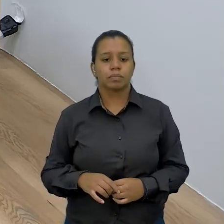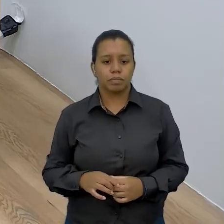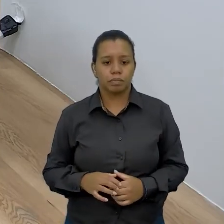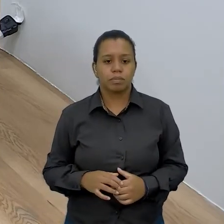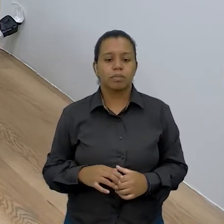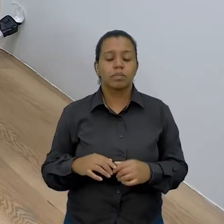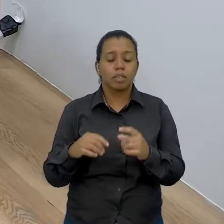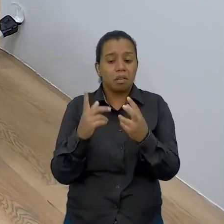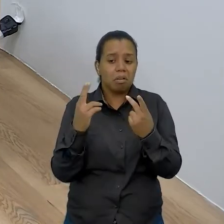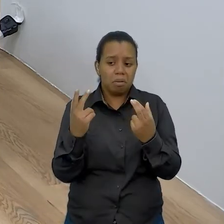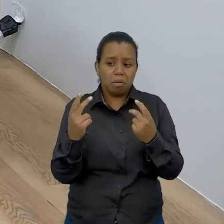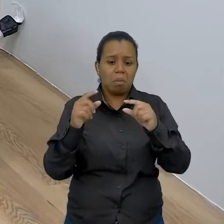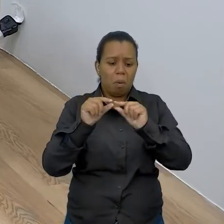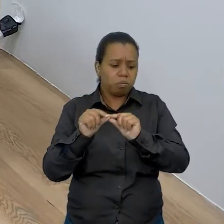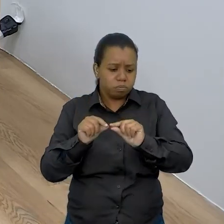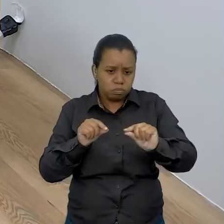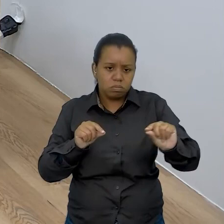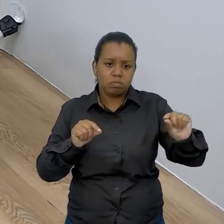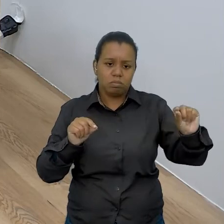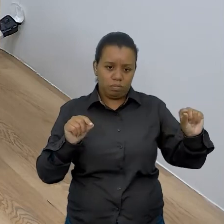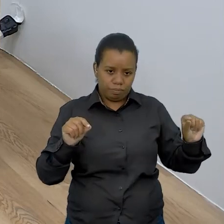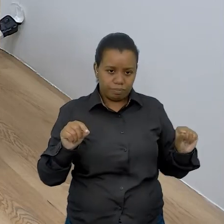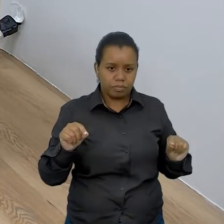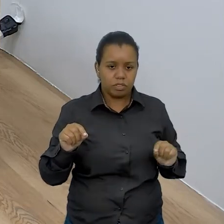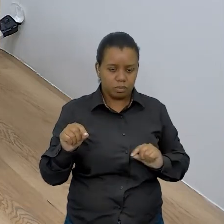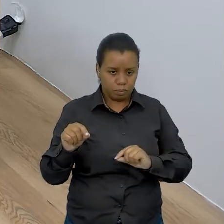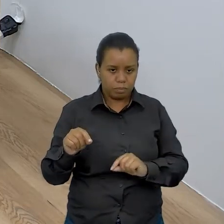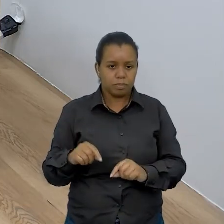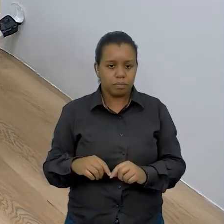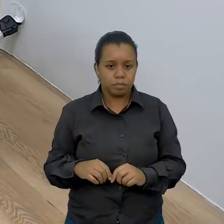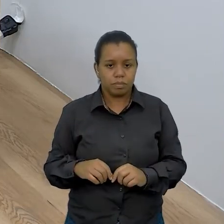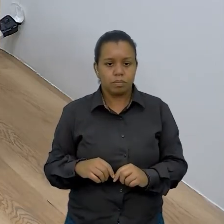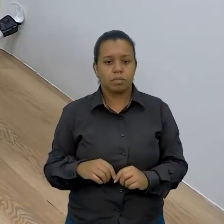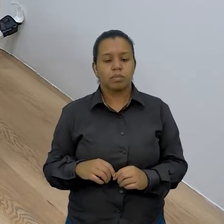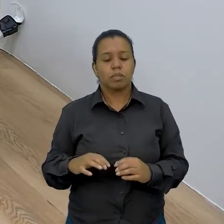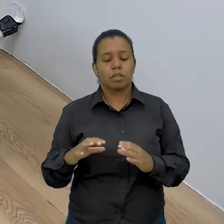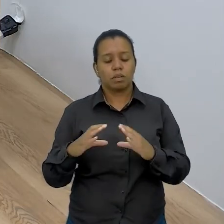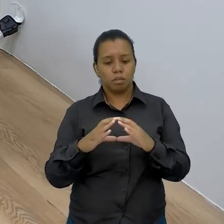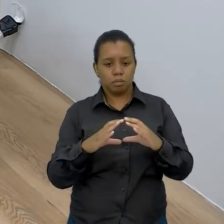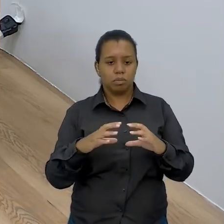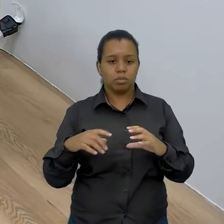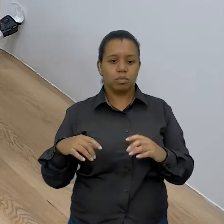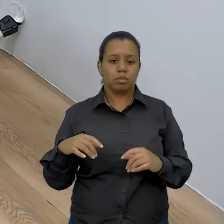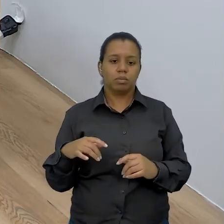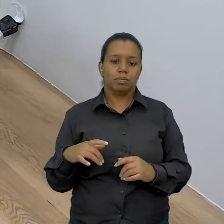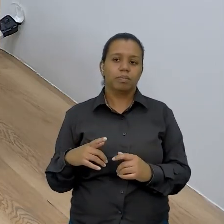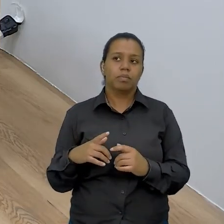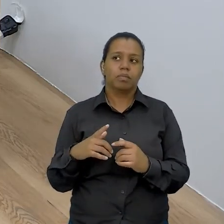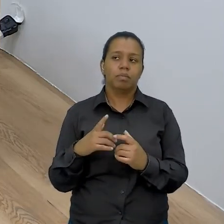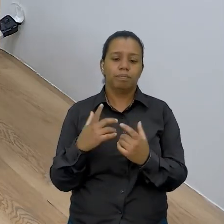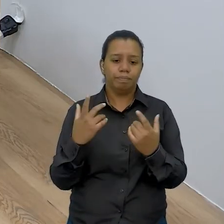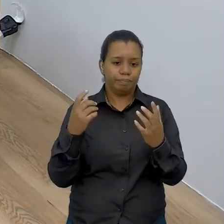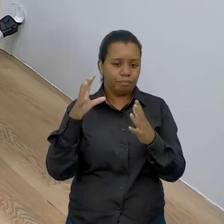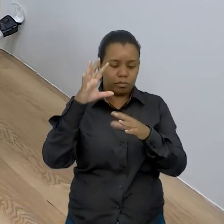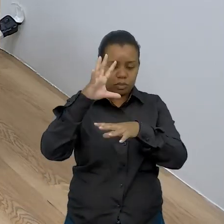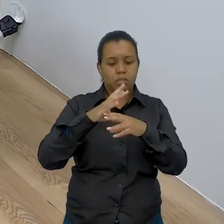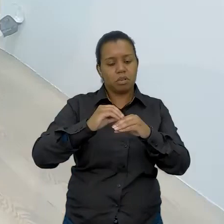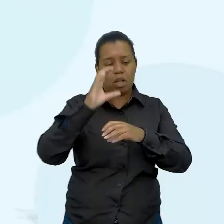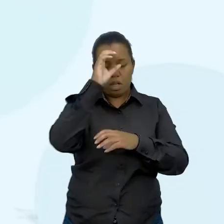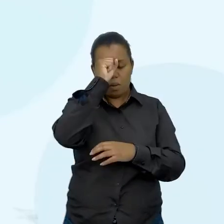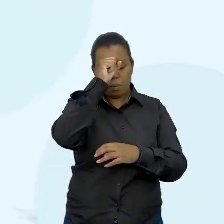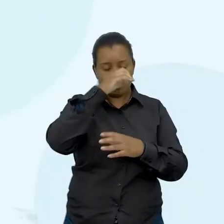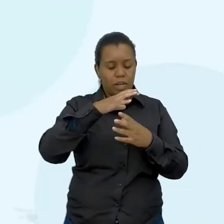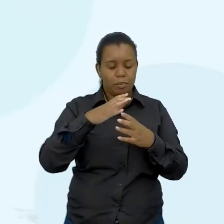fosse um condutor, e aí você toma um choque. É um problema. Além do consumo, né? O aumento no consumo. Então, o nosso diretor está colocando